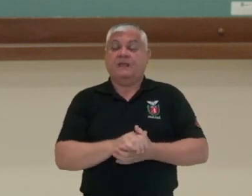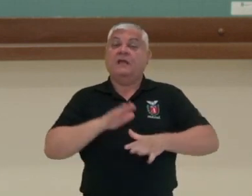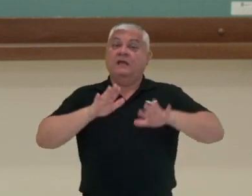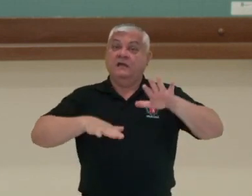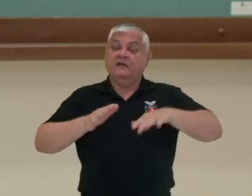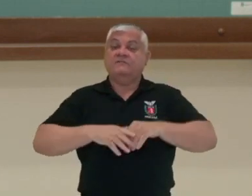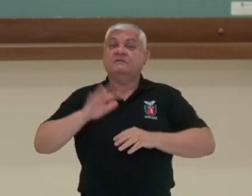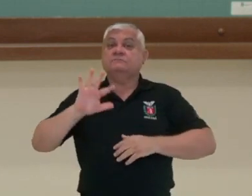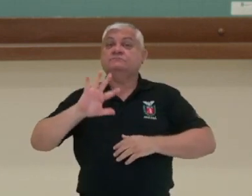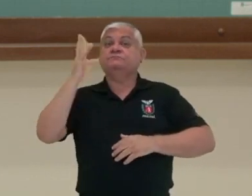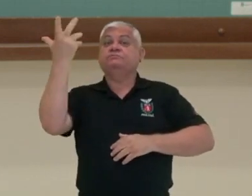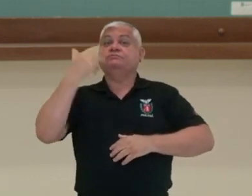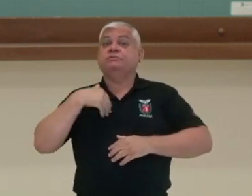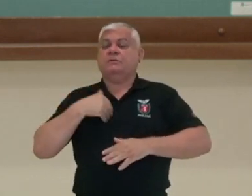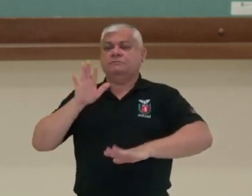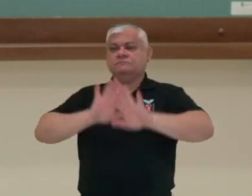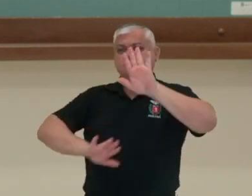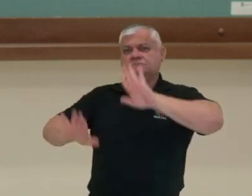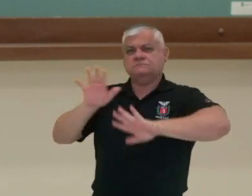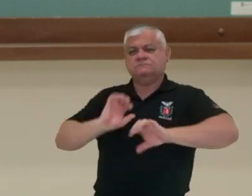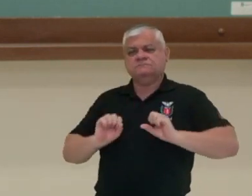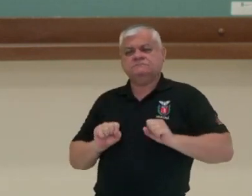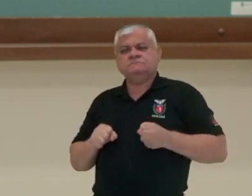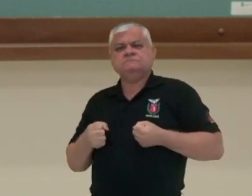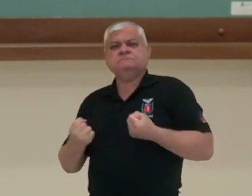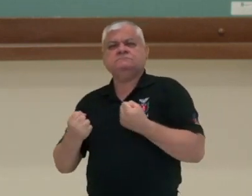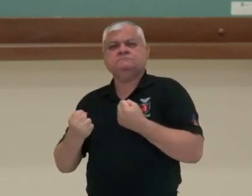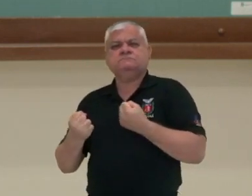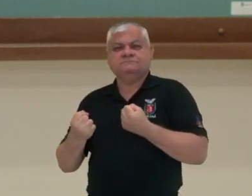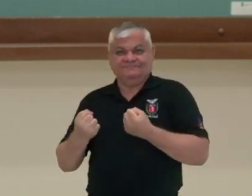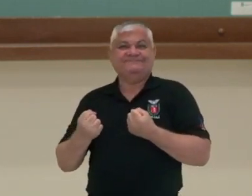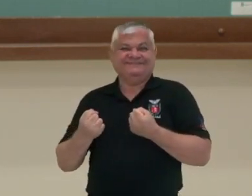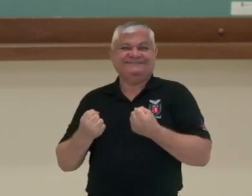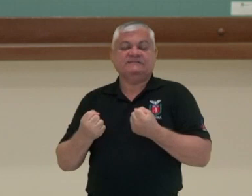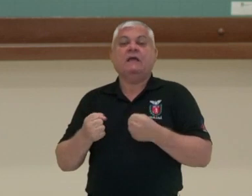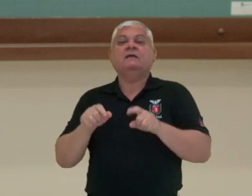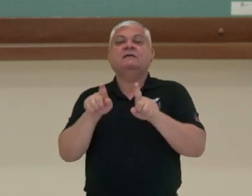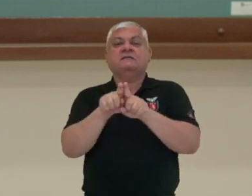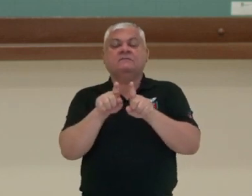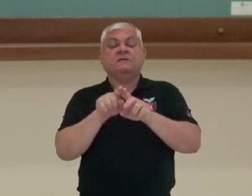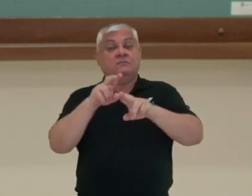de autodefesa e também numa situação de caça. Por isso,